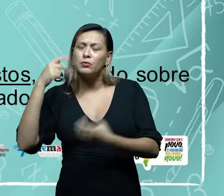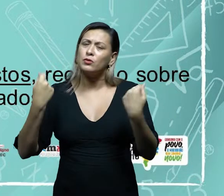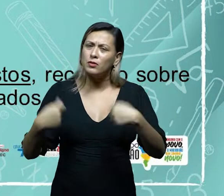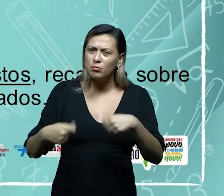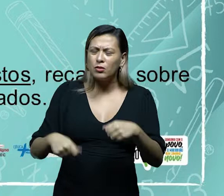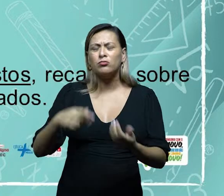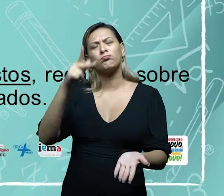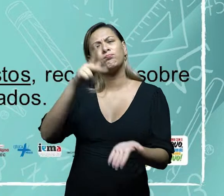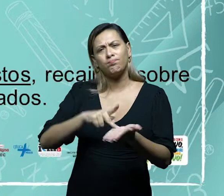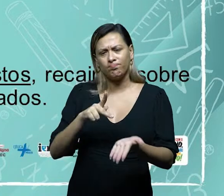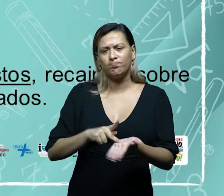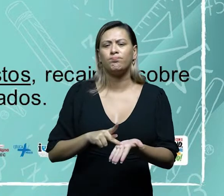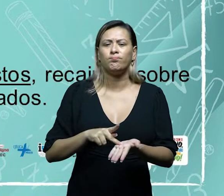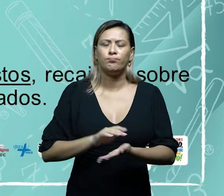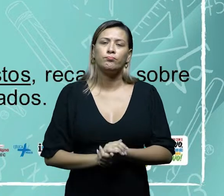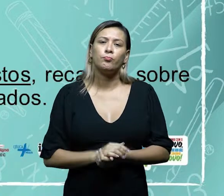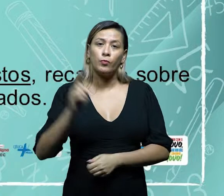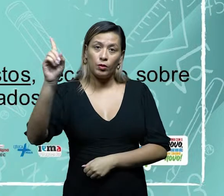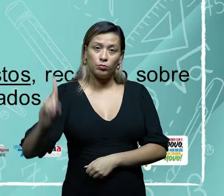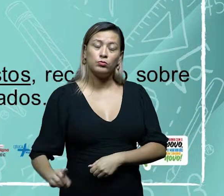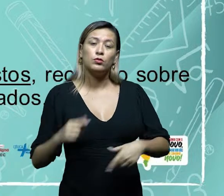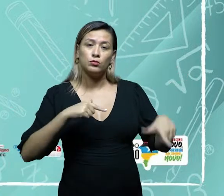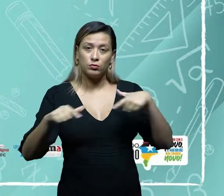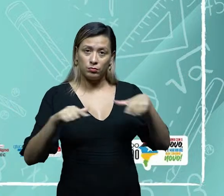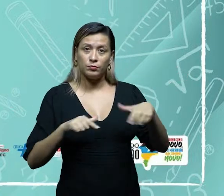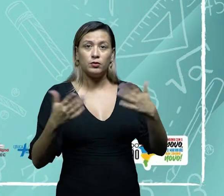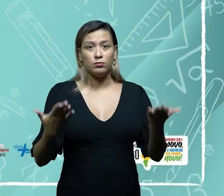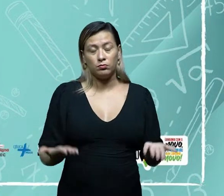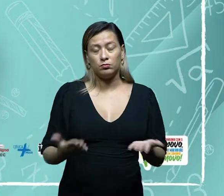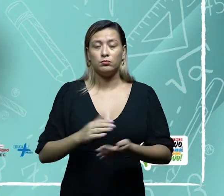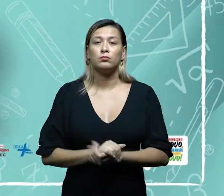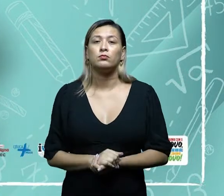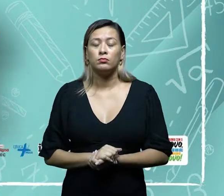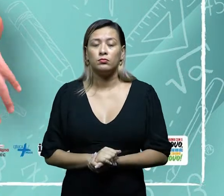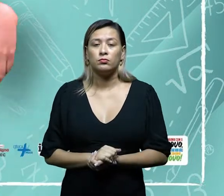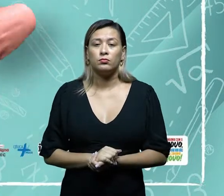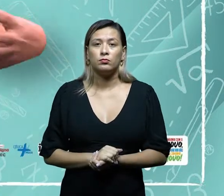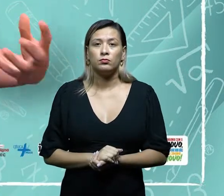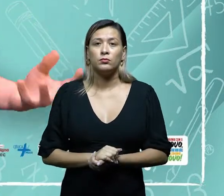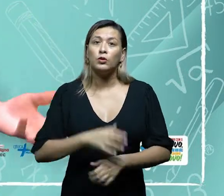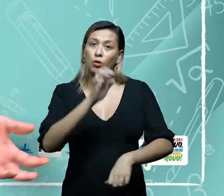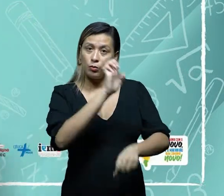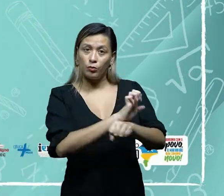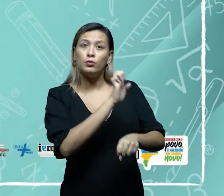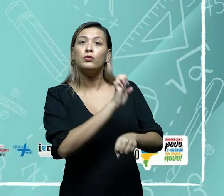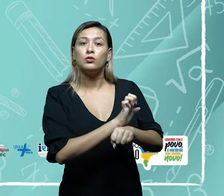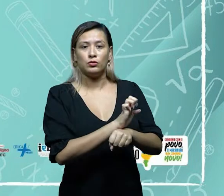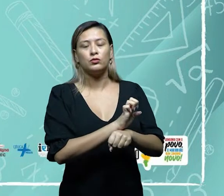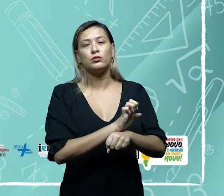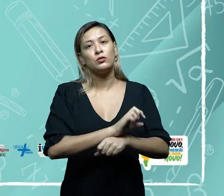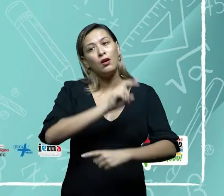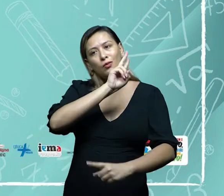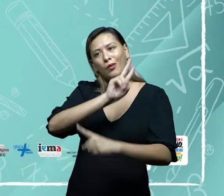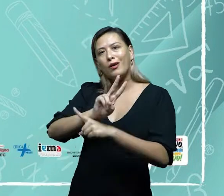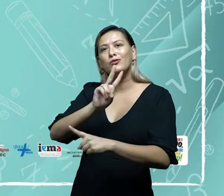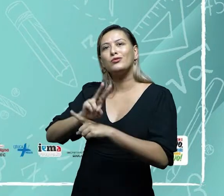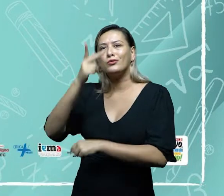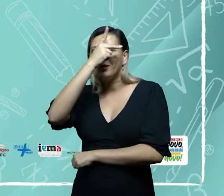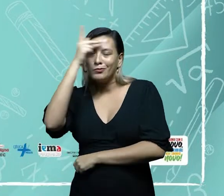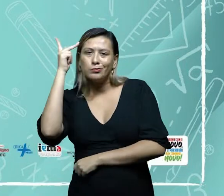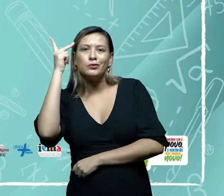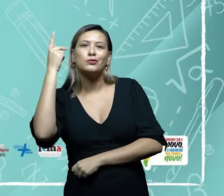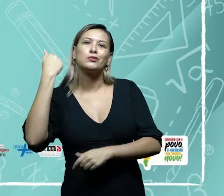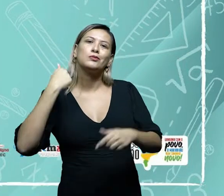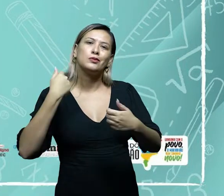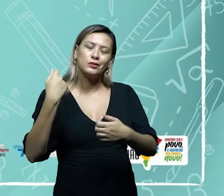precisam. Então, os direitos trabalhistas, o Estado, ele vem, né, cria, de fato, uma proteção para aquelas pessoas.